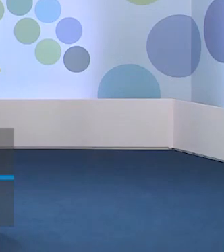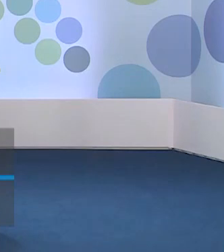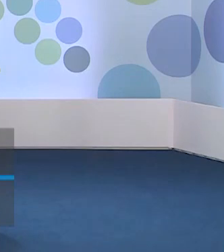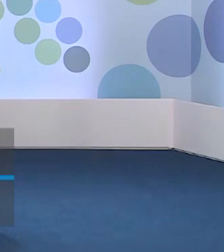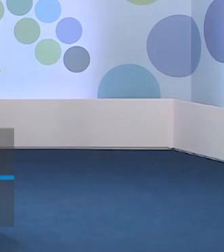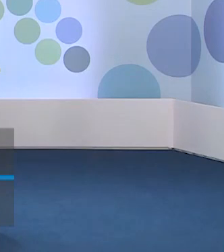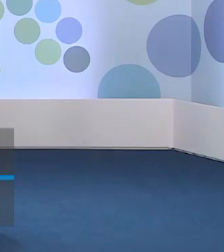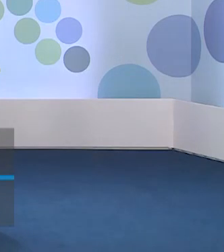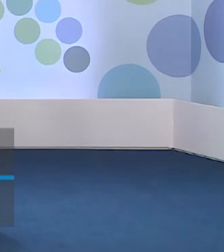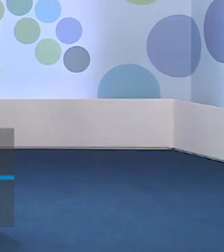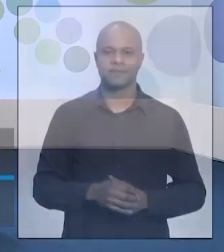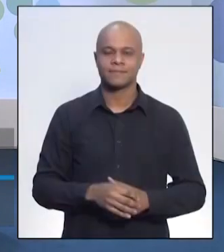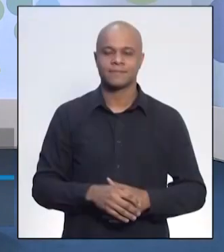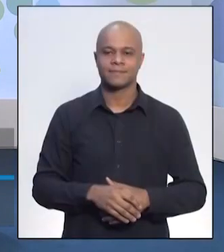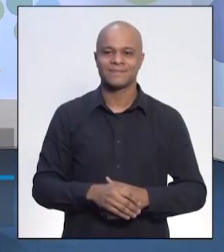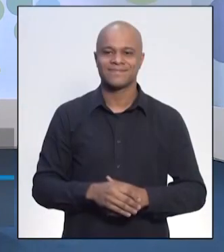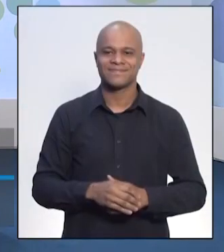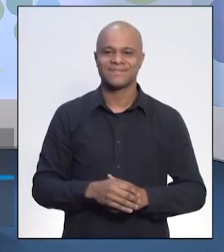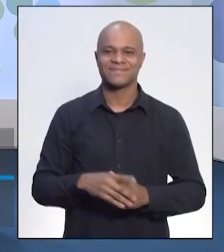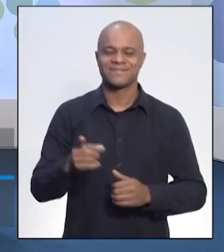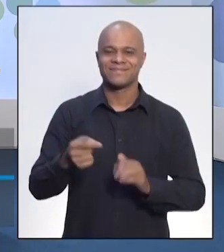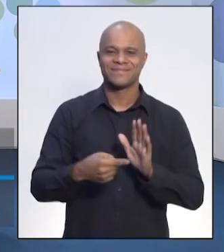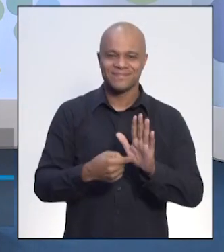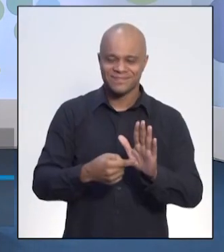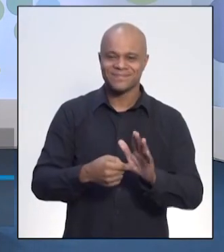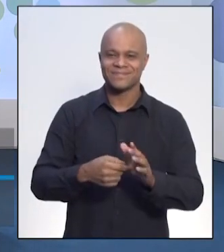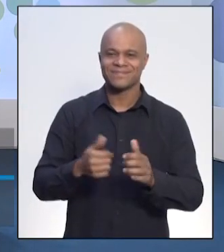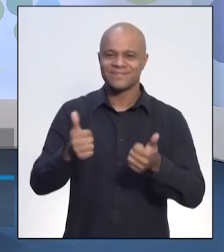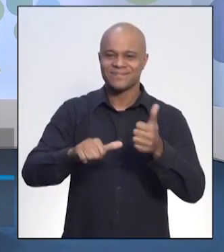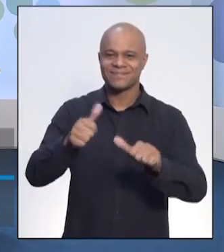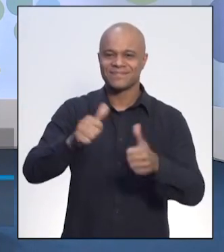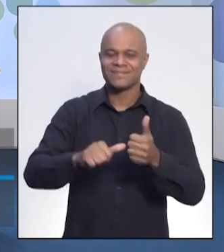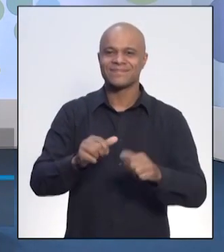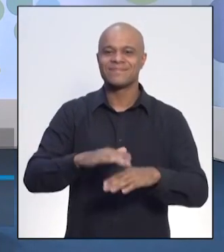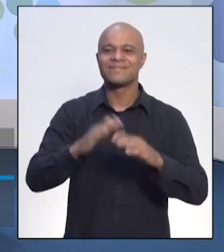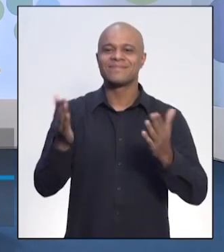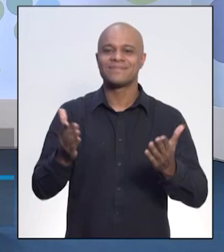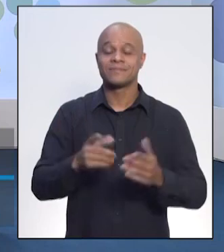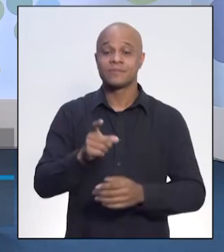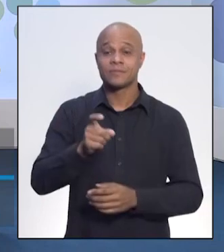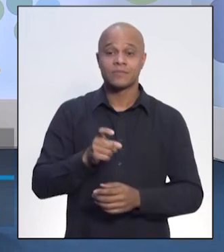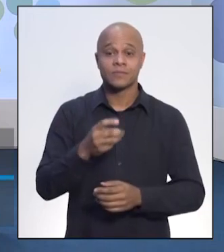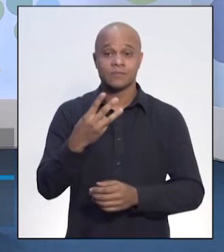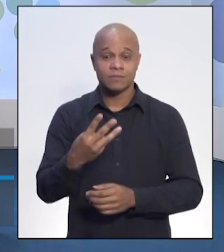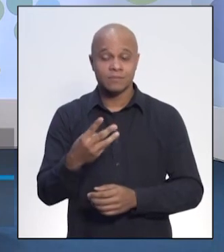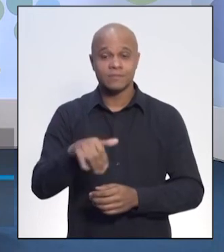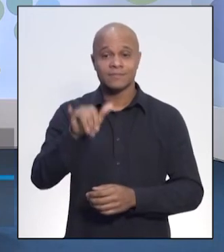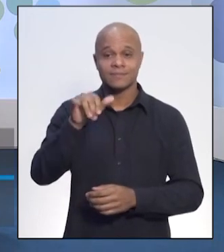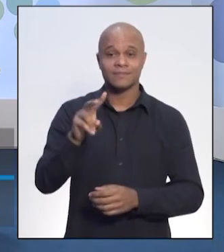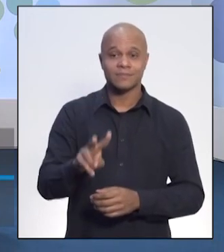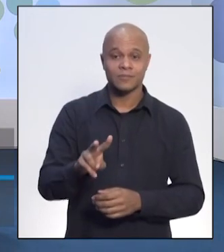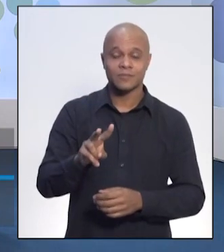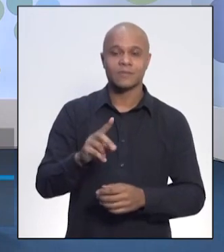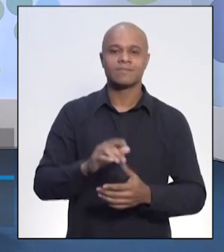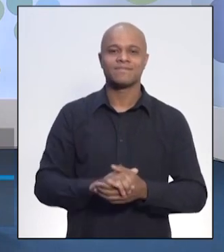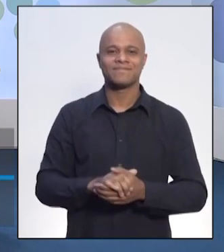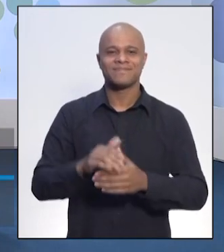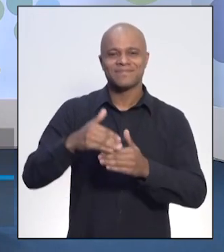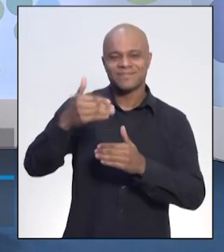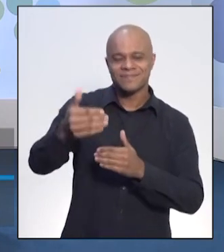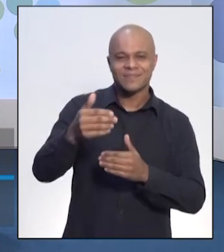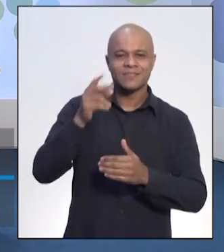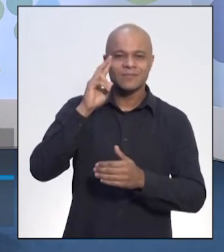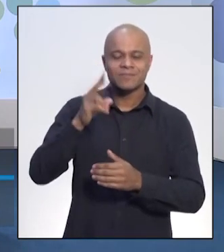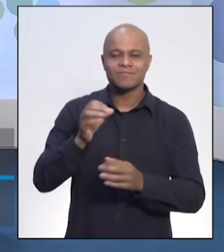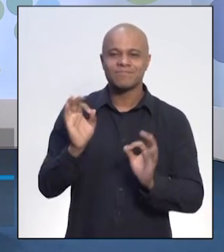ó, o elemento químico que eu tenho, qual que é? X3, Y2. Lá atrás, eu não fiz isso aqui com vocês